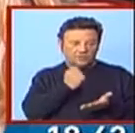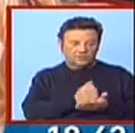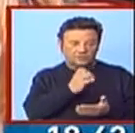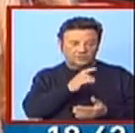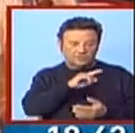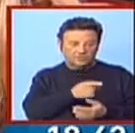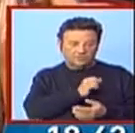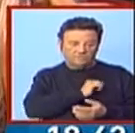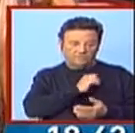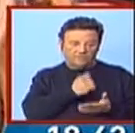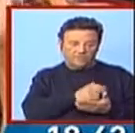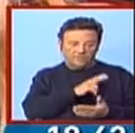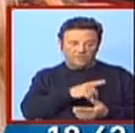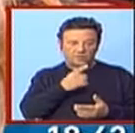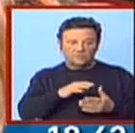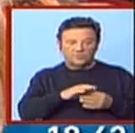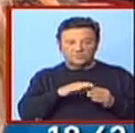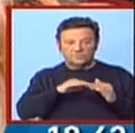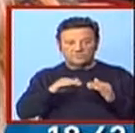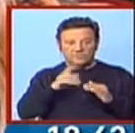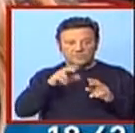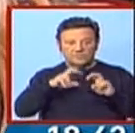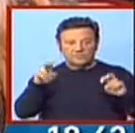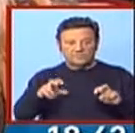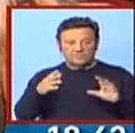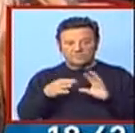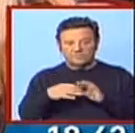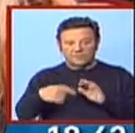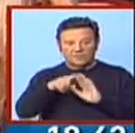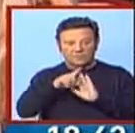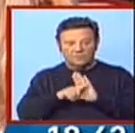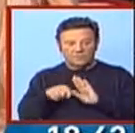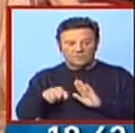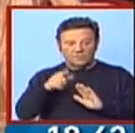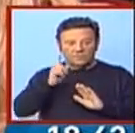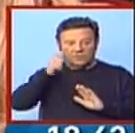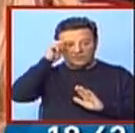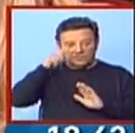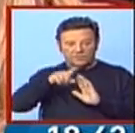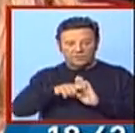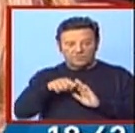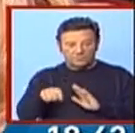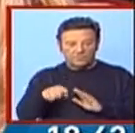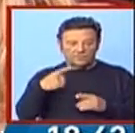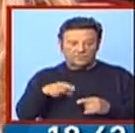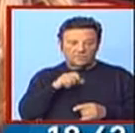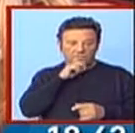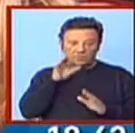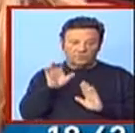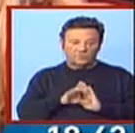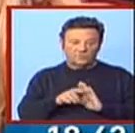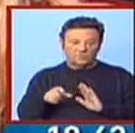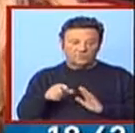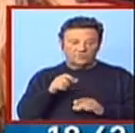para um patamar associado a uma marca de certificação, que está corporizado no regulamento. Quem respeitar esse regulamento estará em